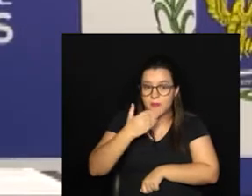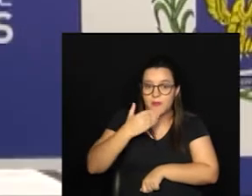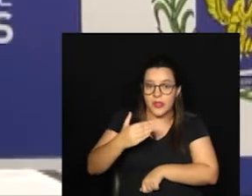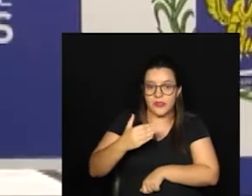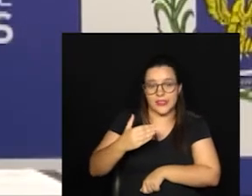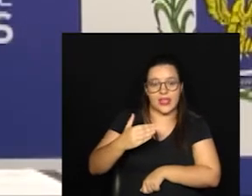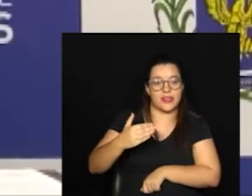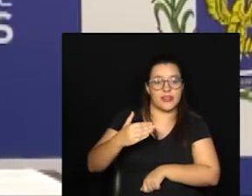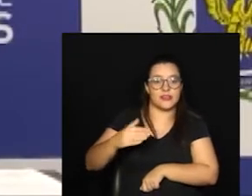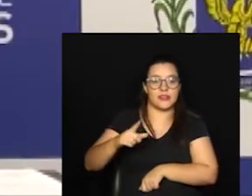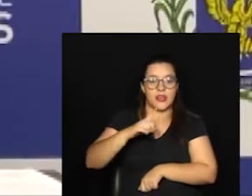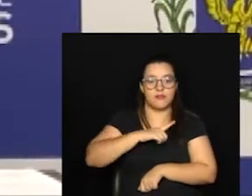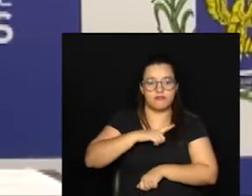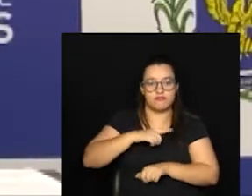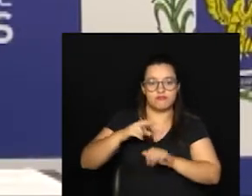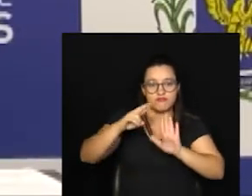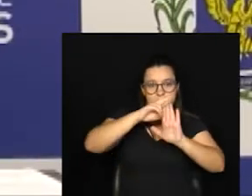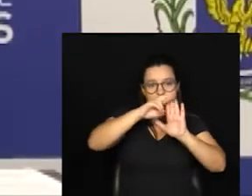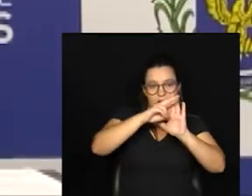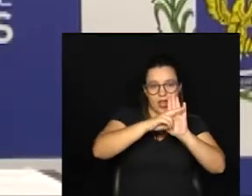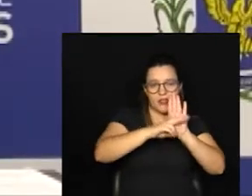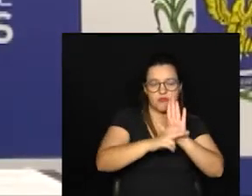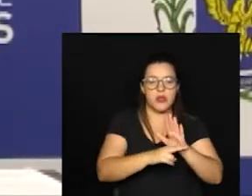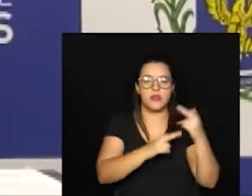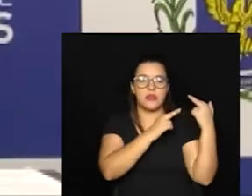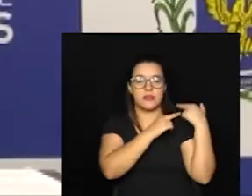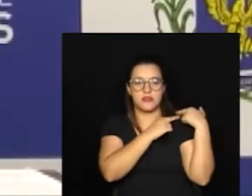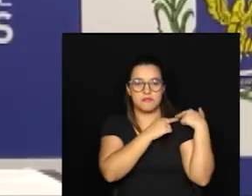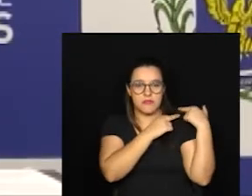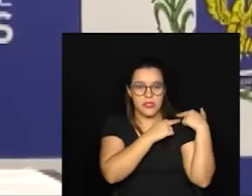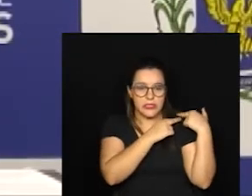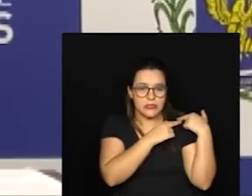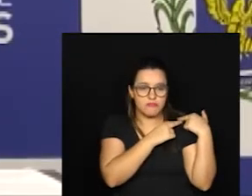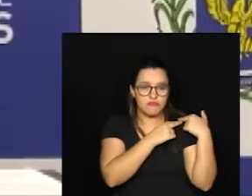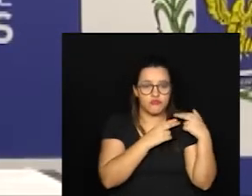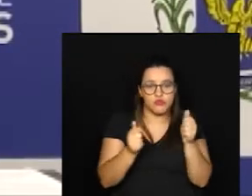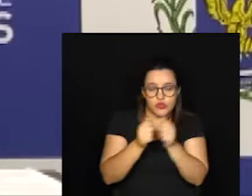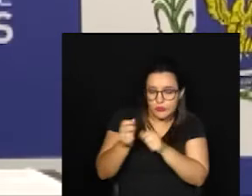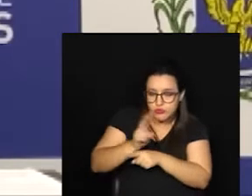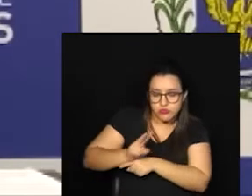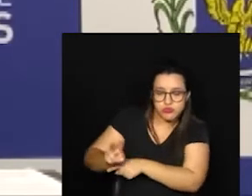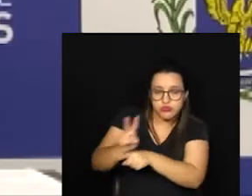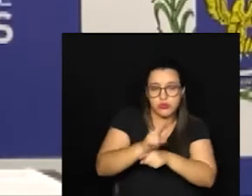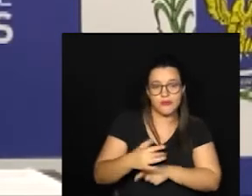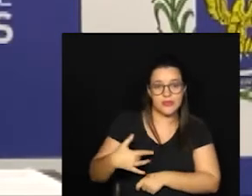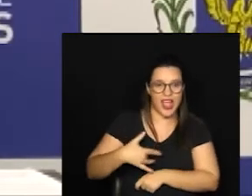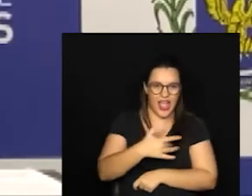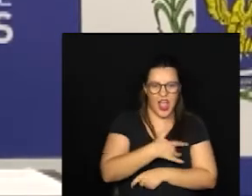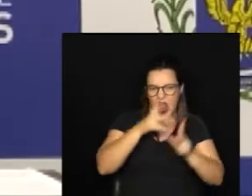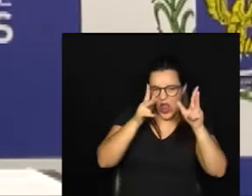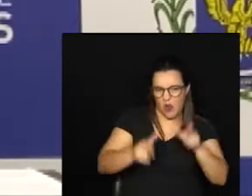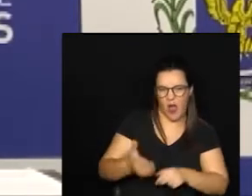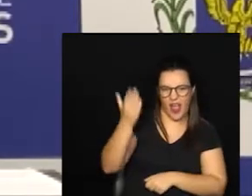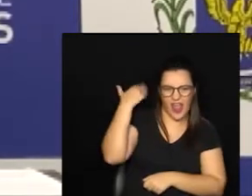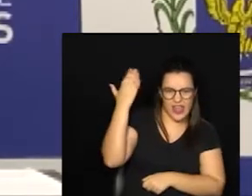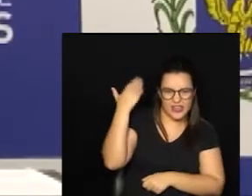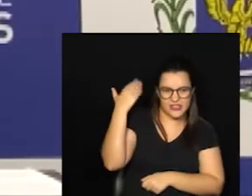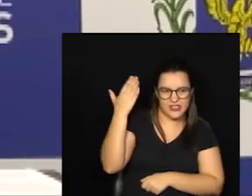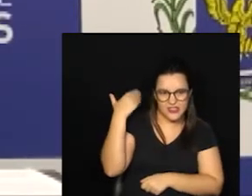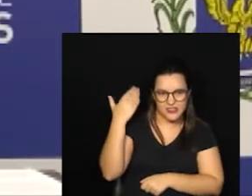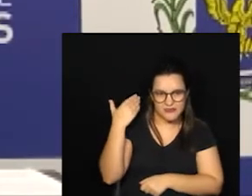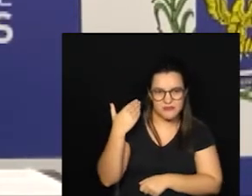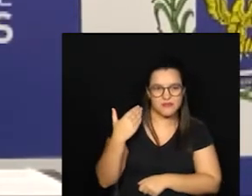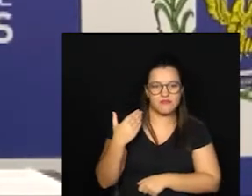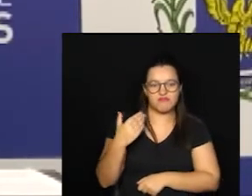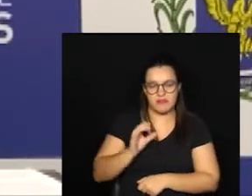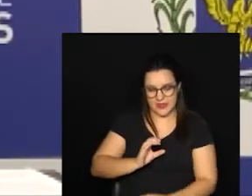um protocolo junto com a Vigilância Sanitária. Certamente não vai ser como era antes, né? Não vai ser assim uma